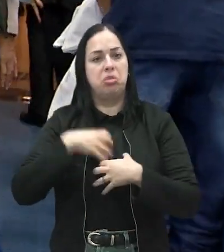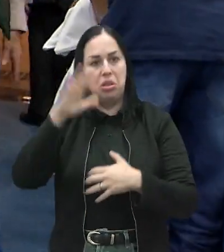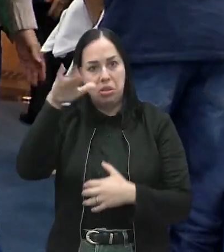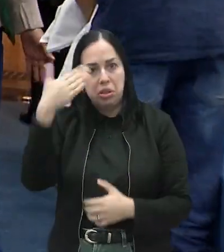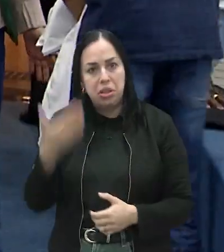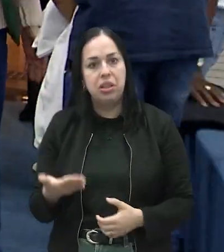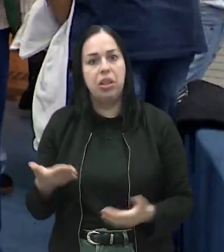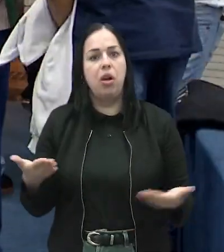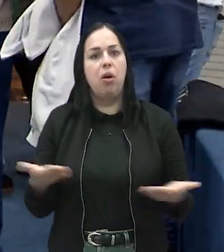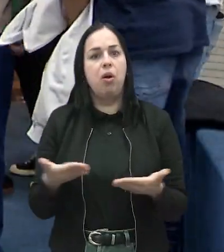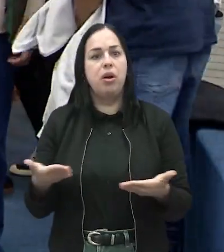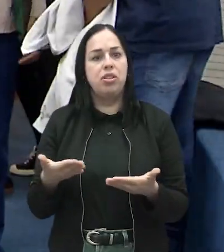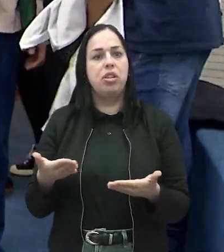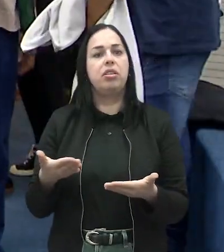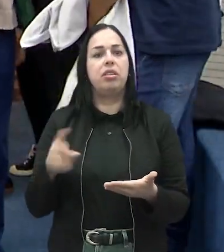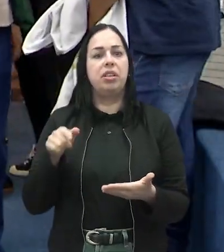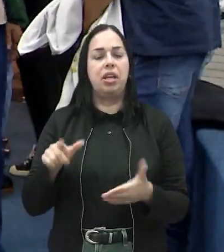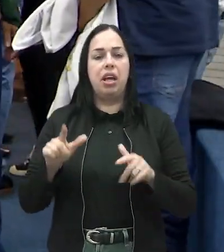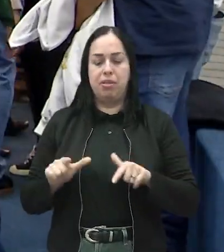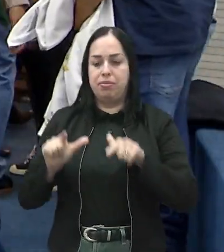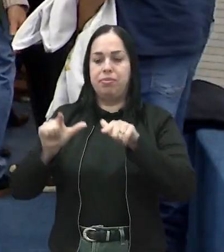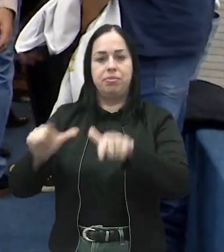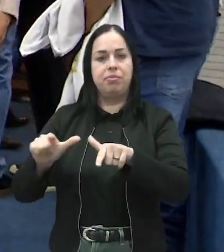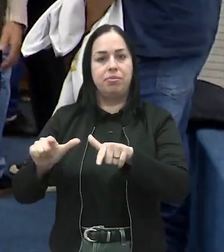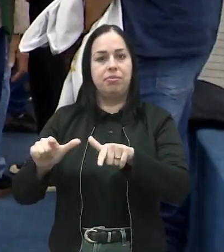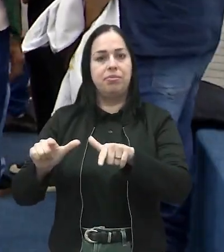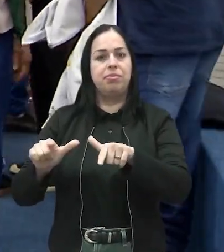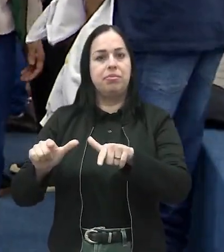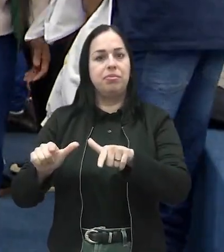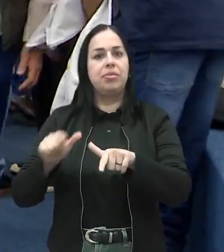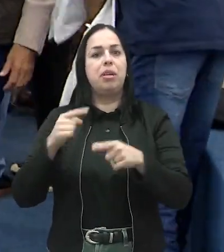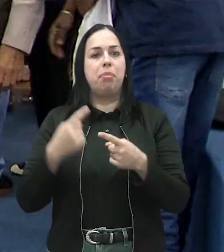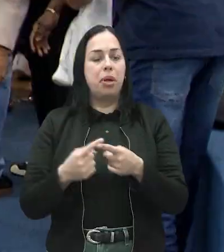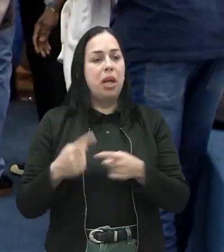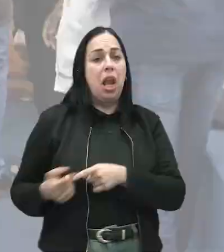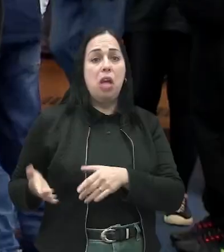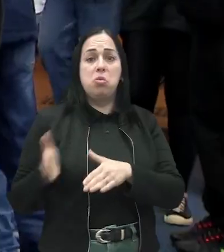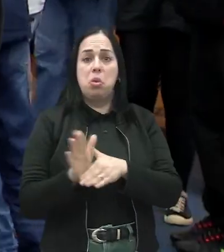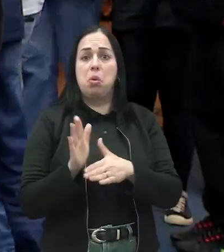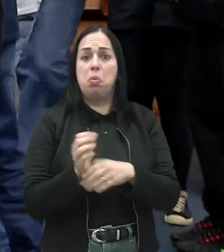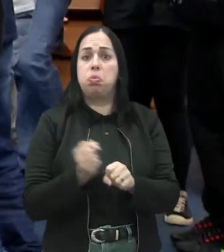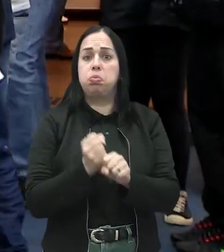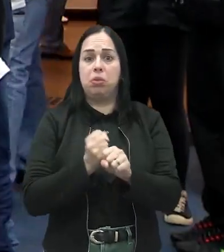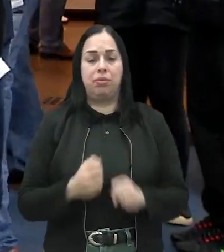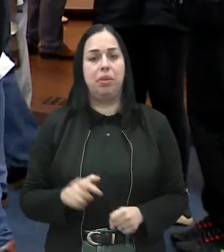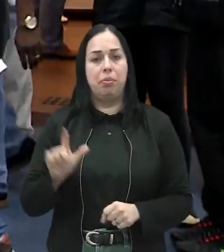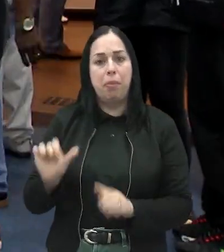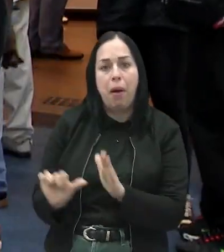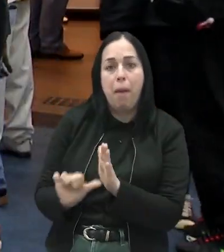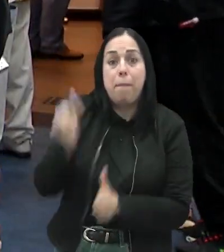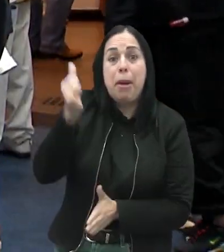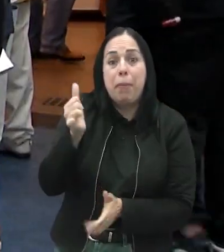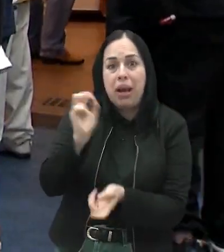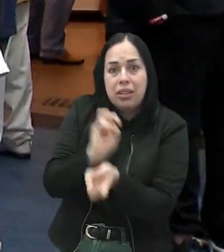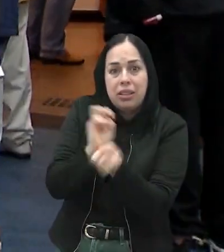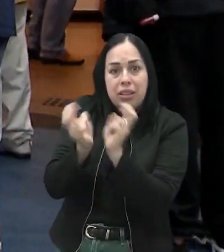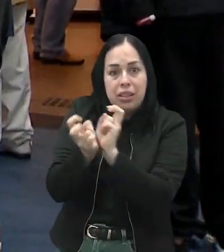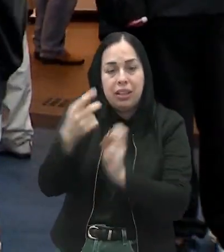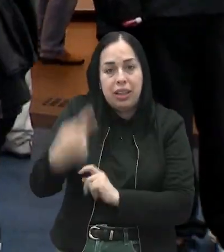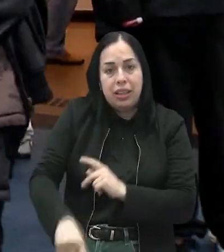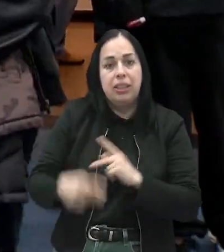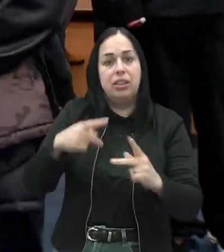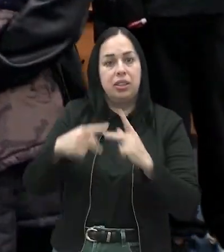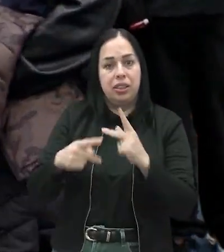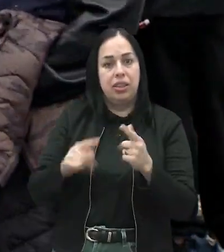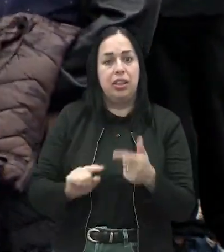estar presente hoje, vendo ele receber esse título de uma cidade que ele fez tanto por ela. Meu pai foi um dos primeiros capoeiristas da cidade, a